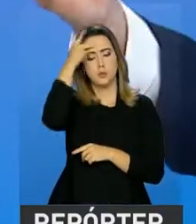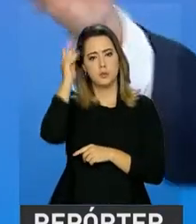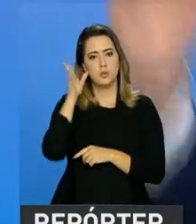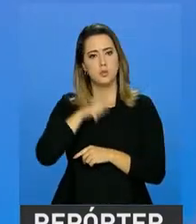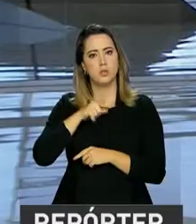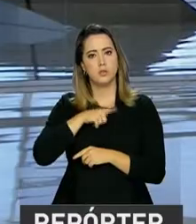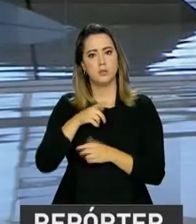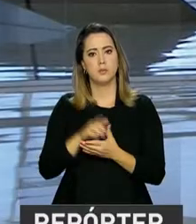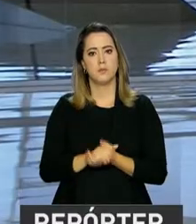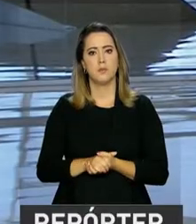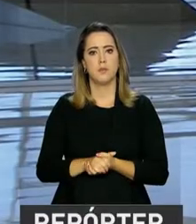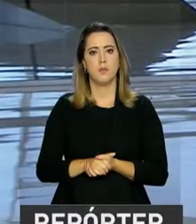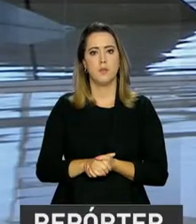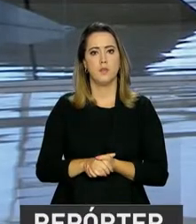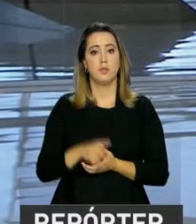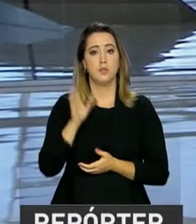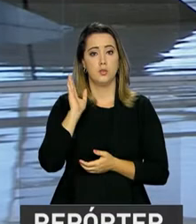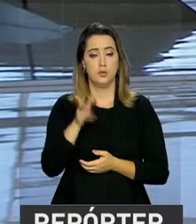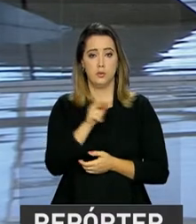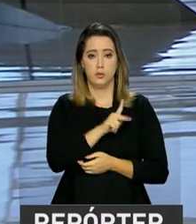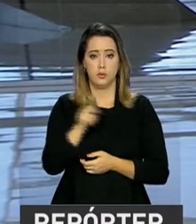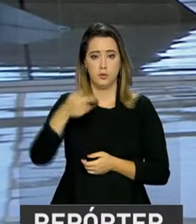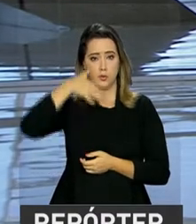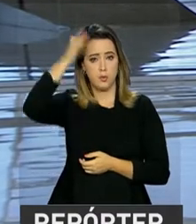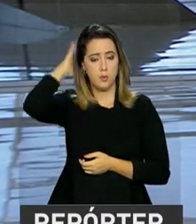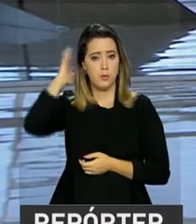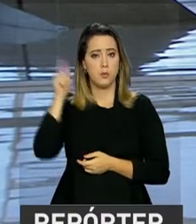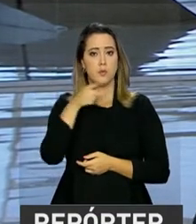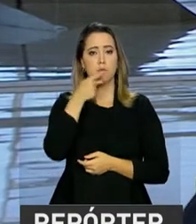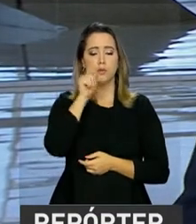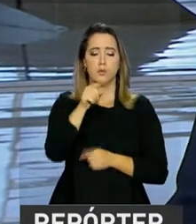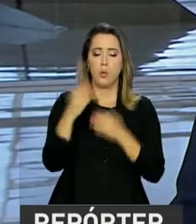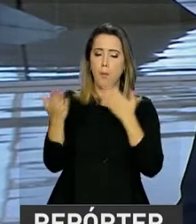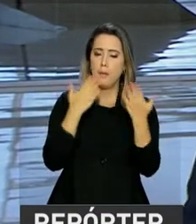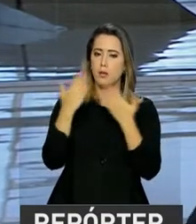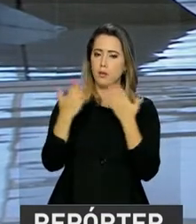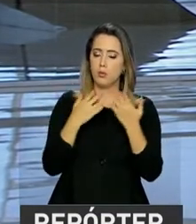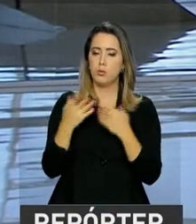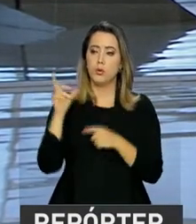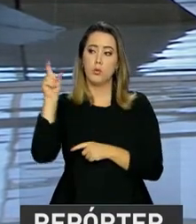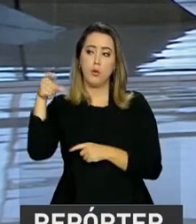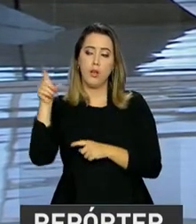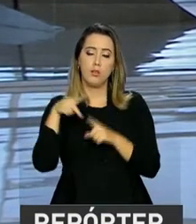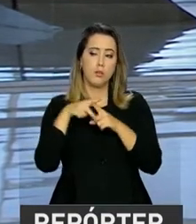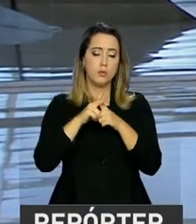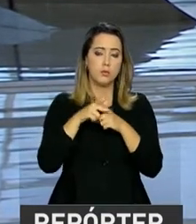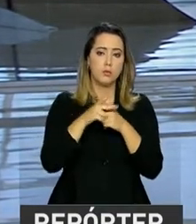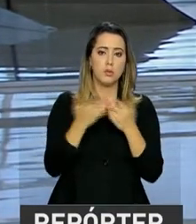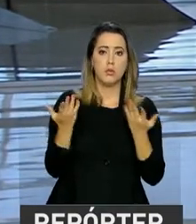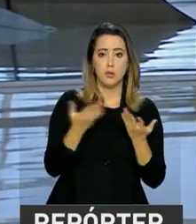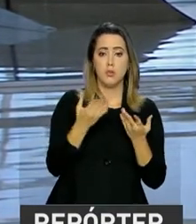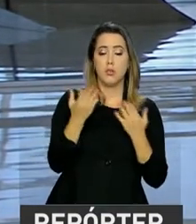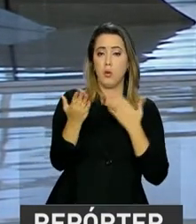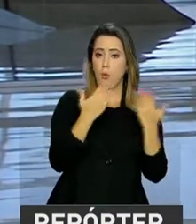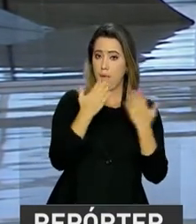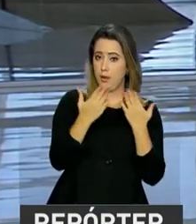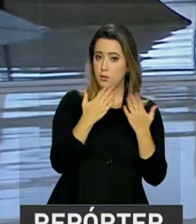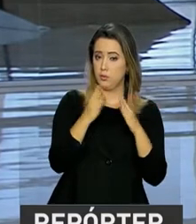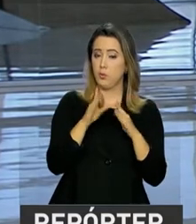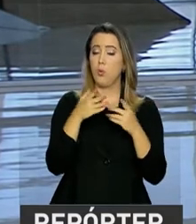imóvel. Já o presidente Michel Temer fez uma comparação entre o cartão Reforma e a reforma que pode